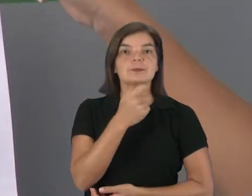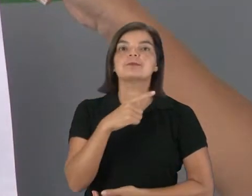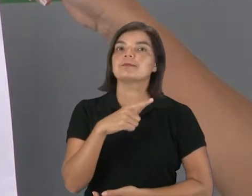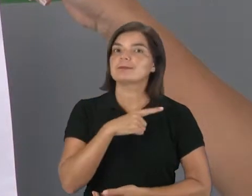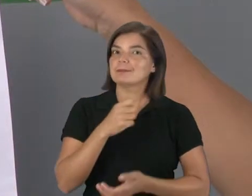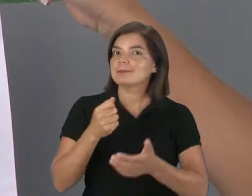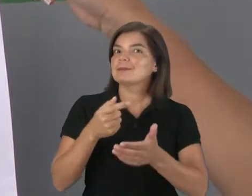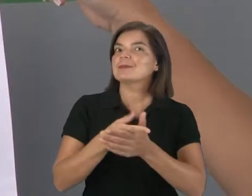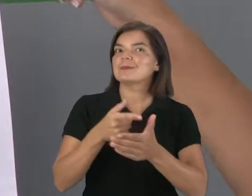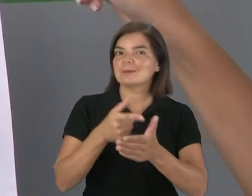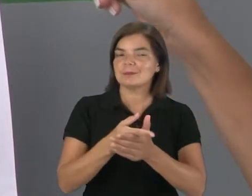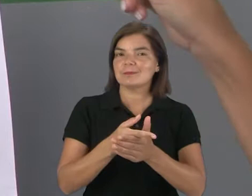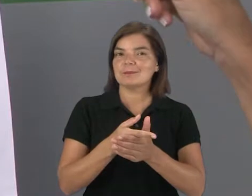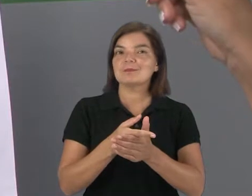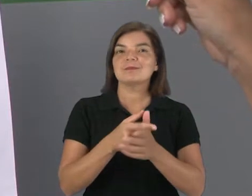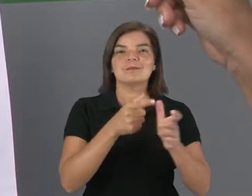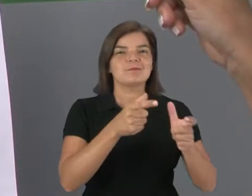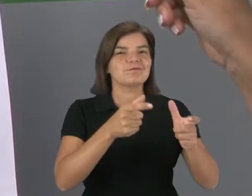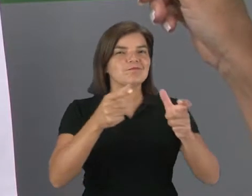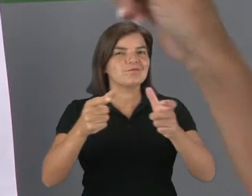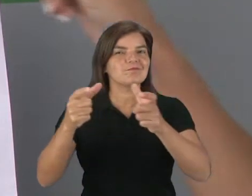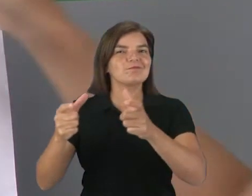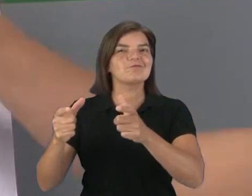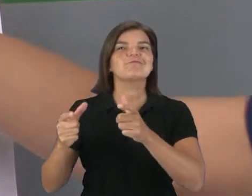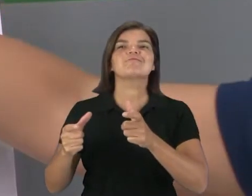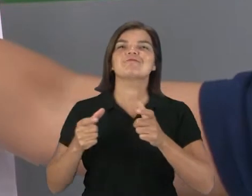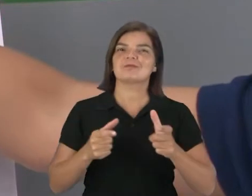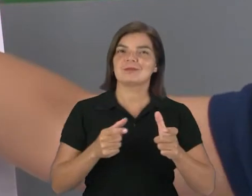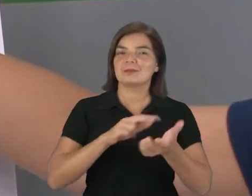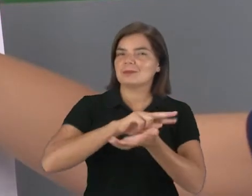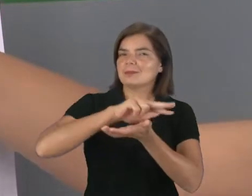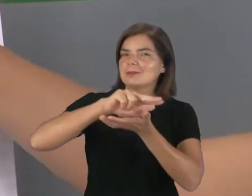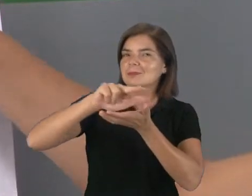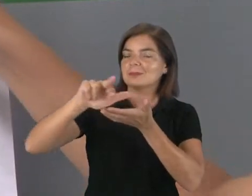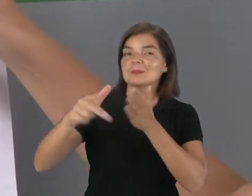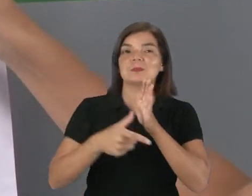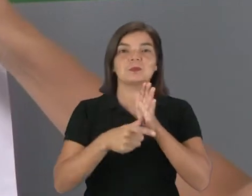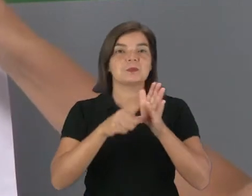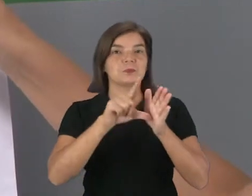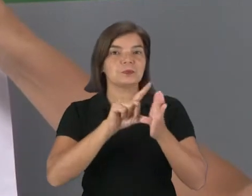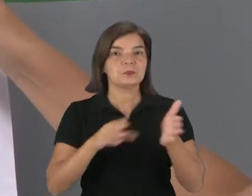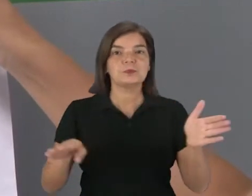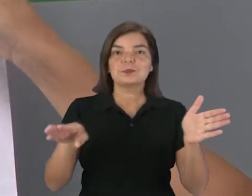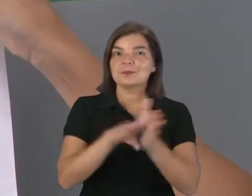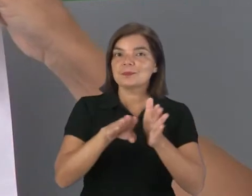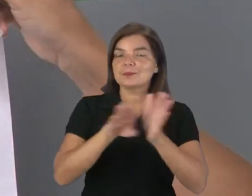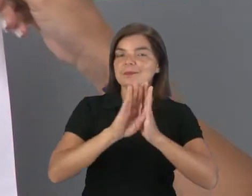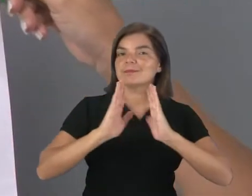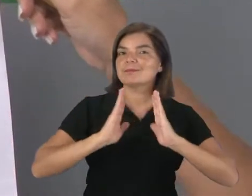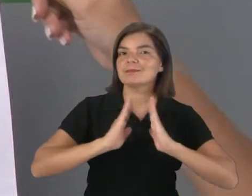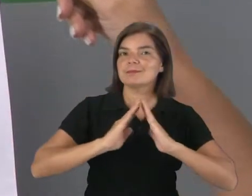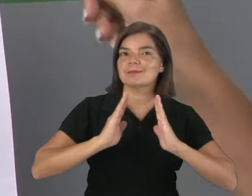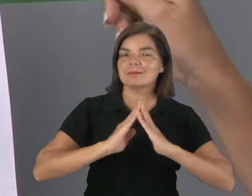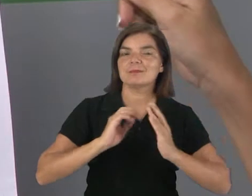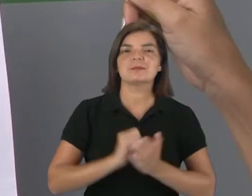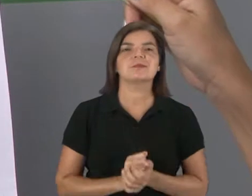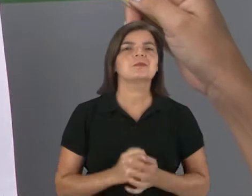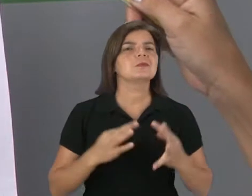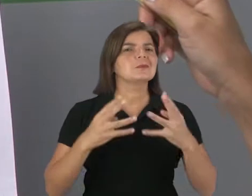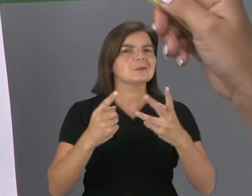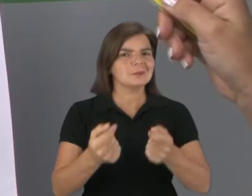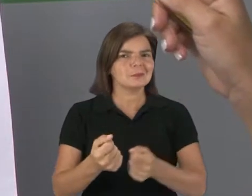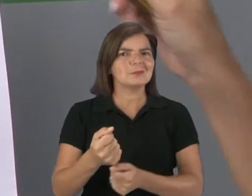consumimos percorrem muitos caminhos antes de chegar à nossa mesa. Todos